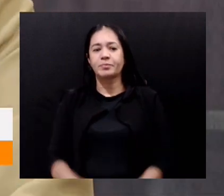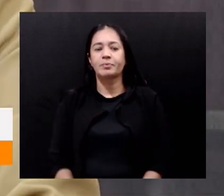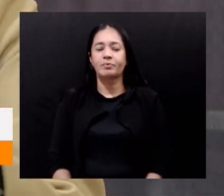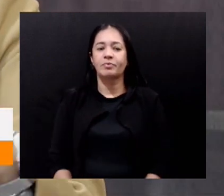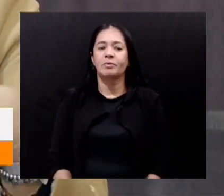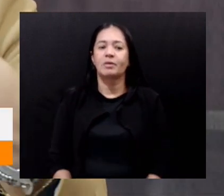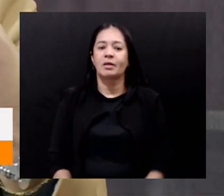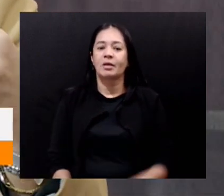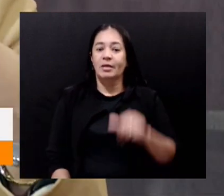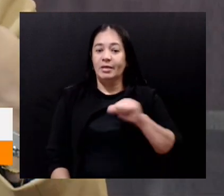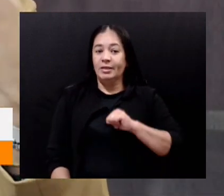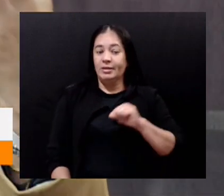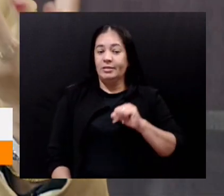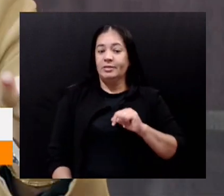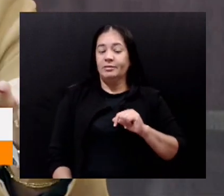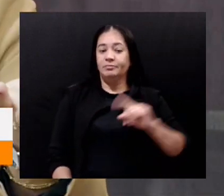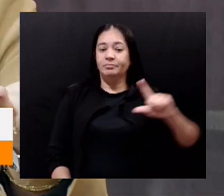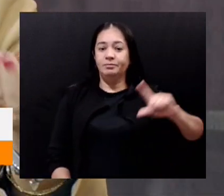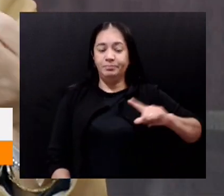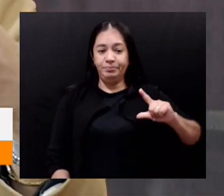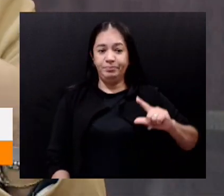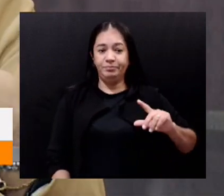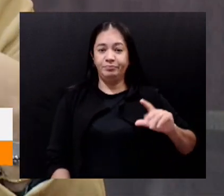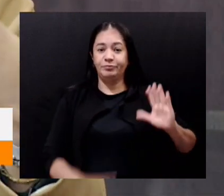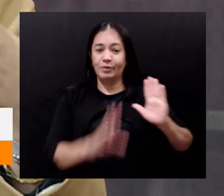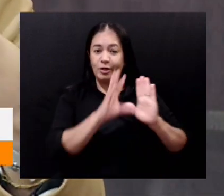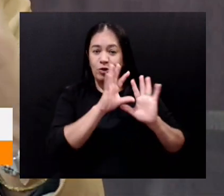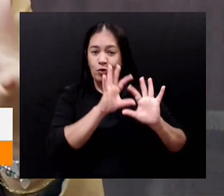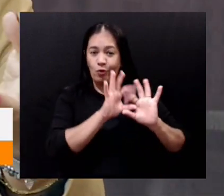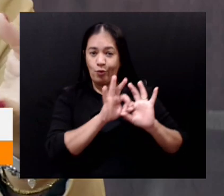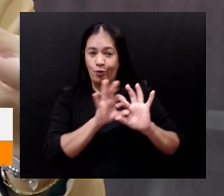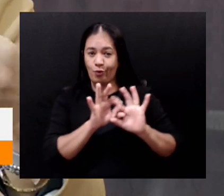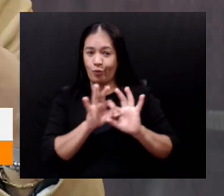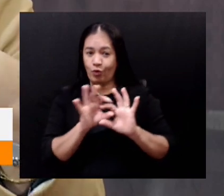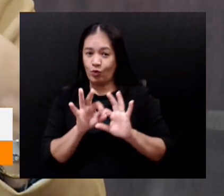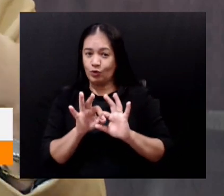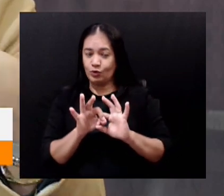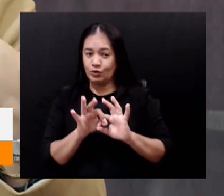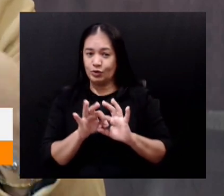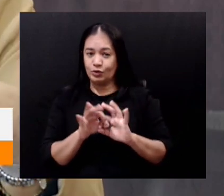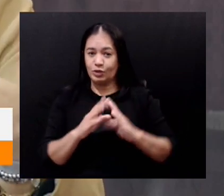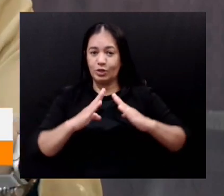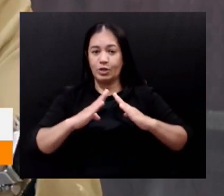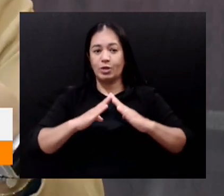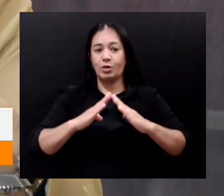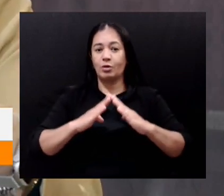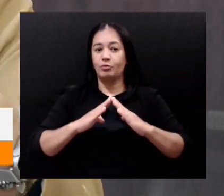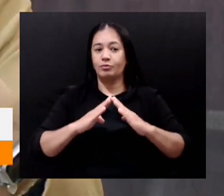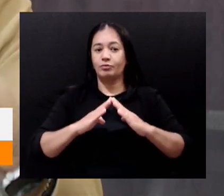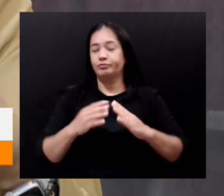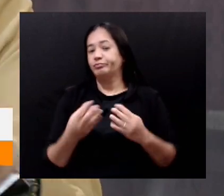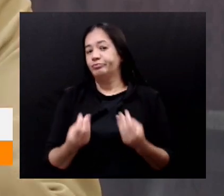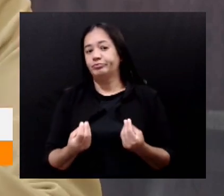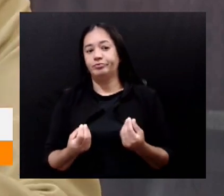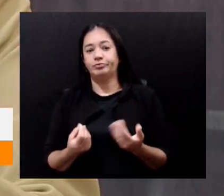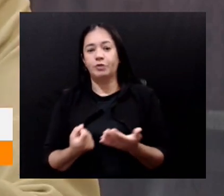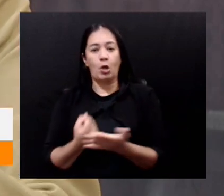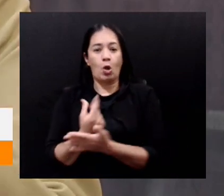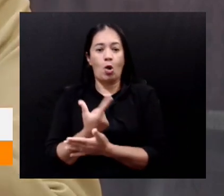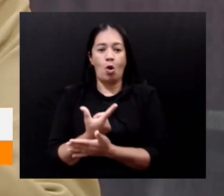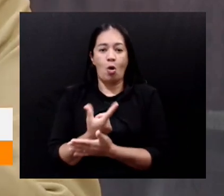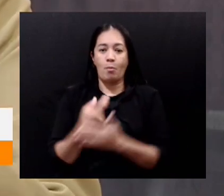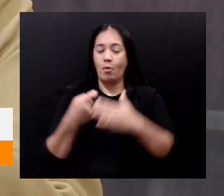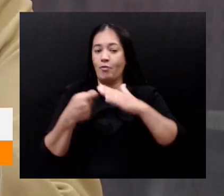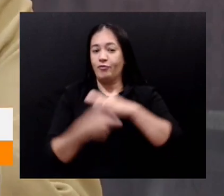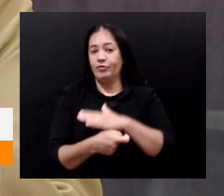da nacionalidade. Eu compro um imóvel de valor, um Golden Visa, não é? Trata-se de um investimento num imóvel de